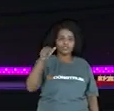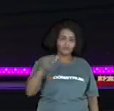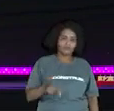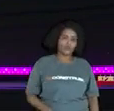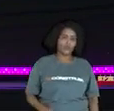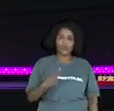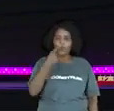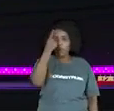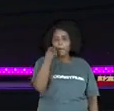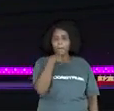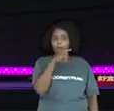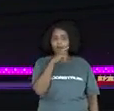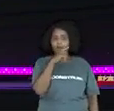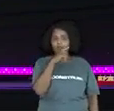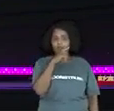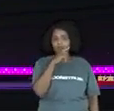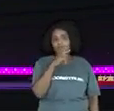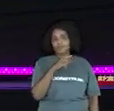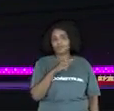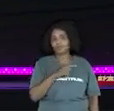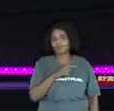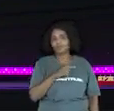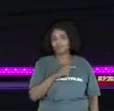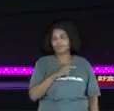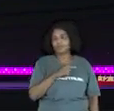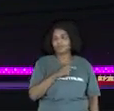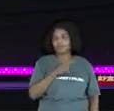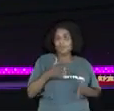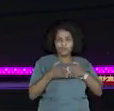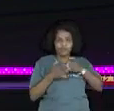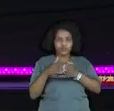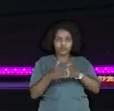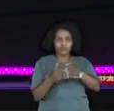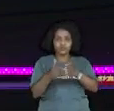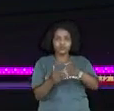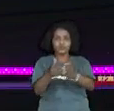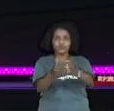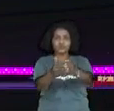é uma hora de voadeira bom de lábia até lá